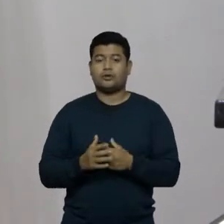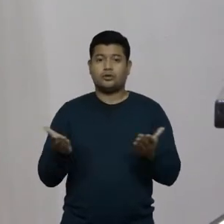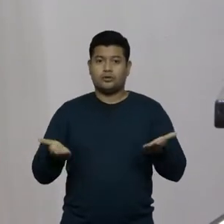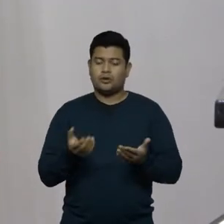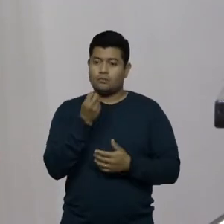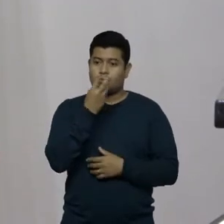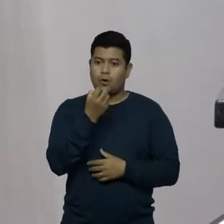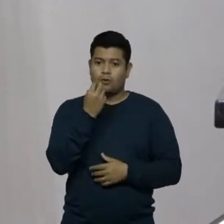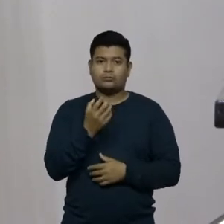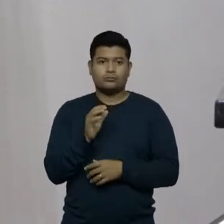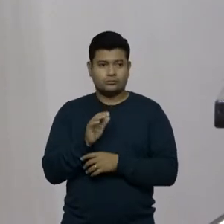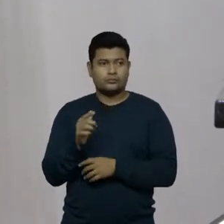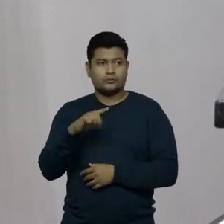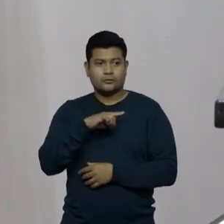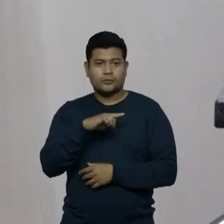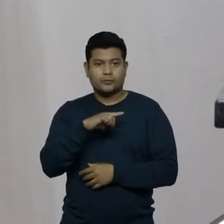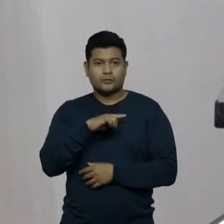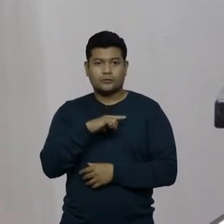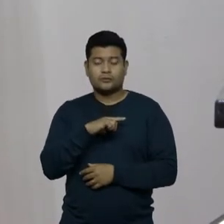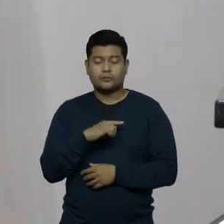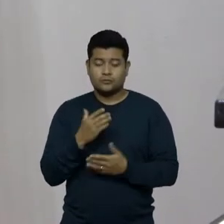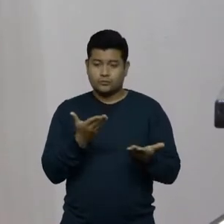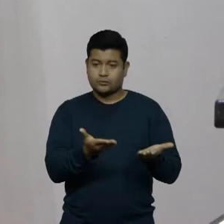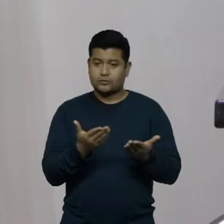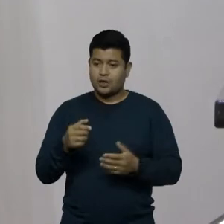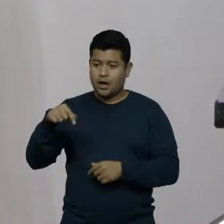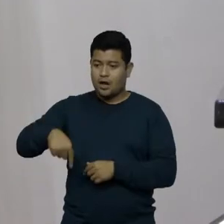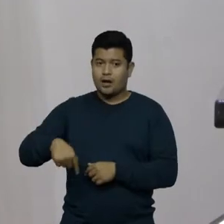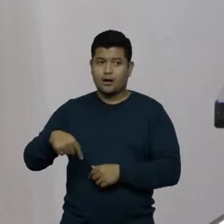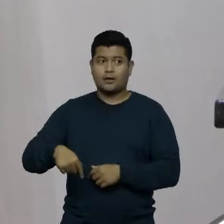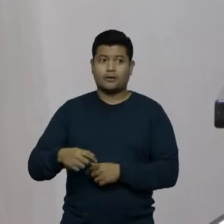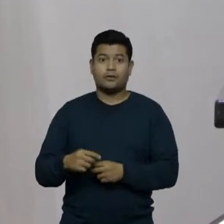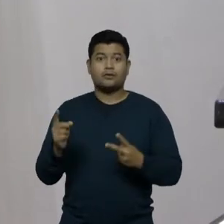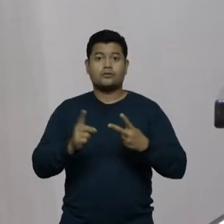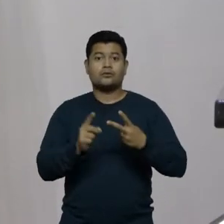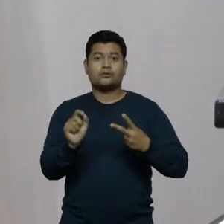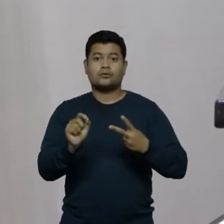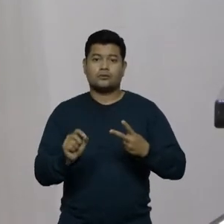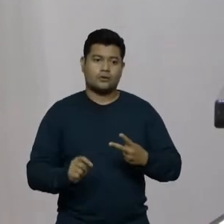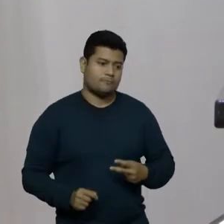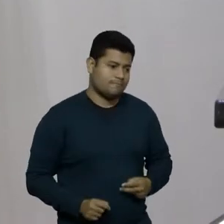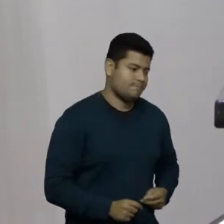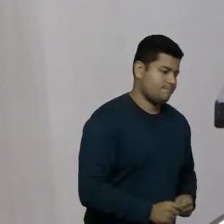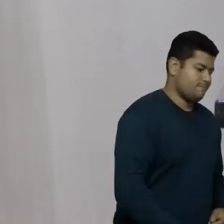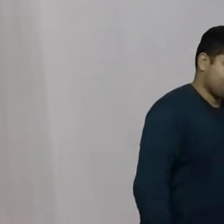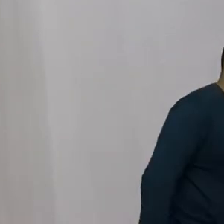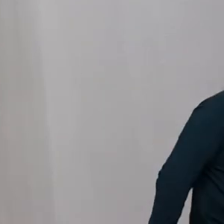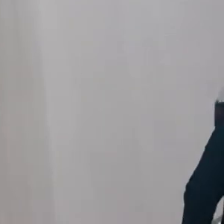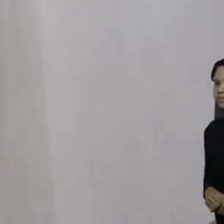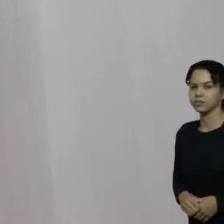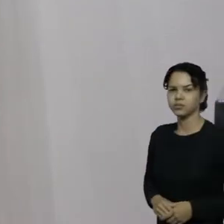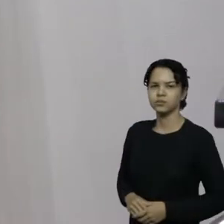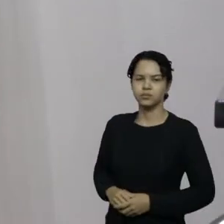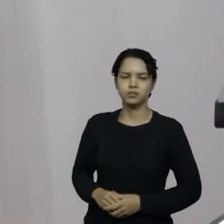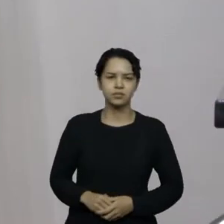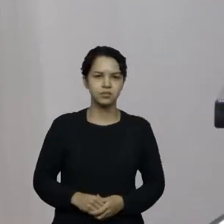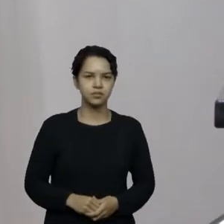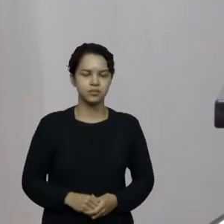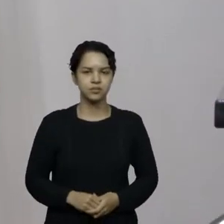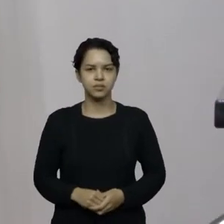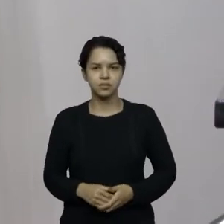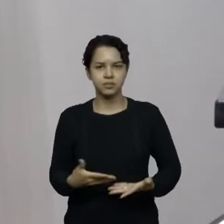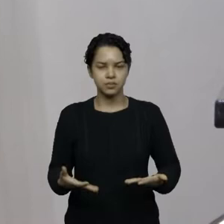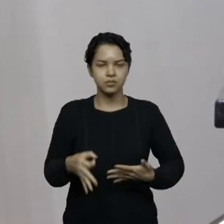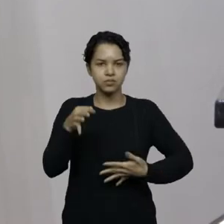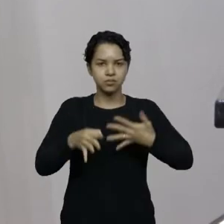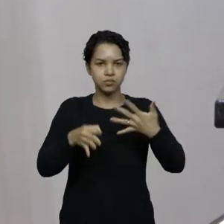usamos um e vem um bom efeito senhor está aqui o segundo com efeito que eu espero é que isso abre uma jurisprudência